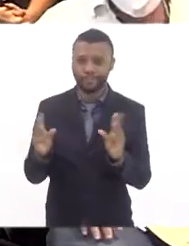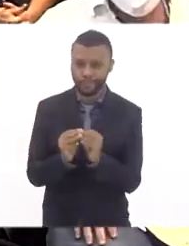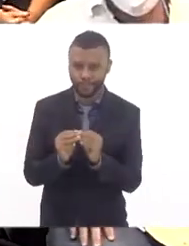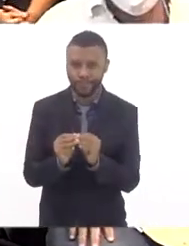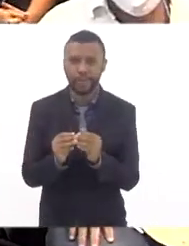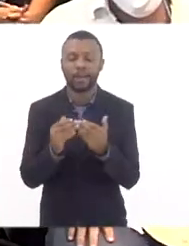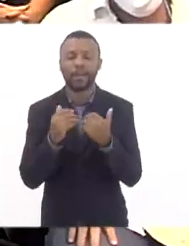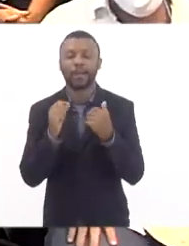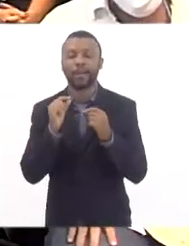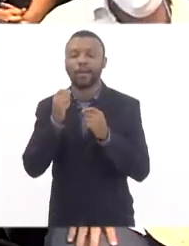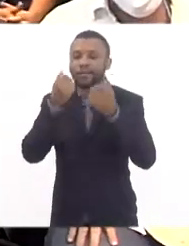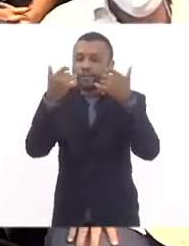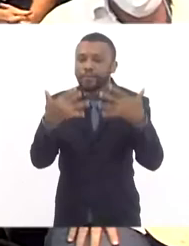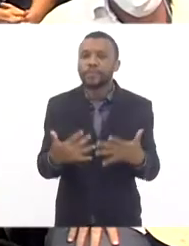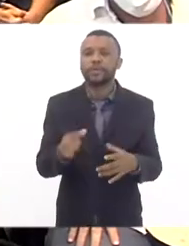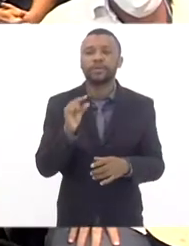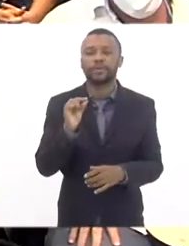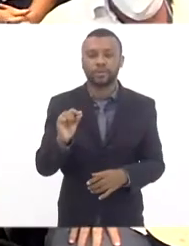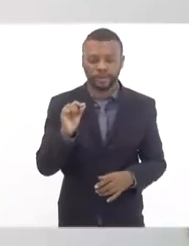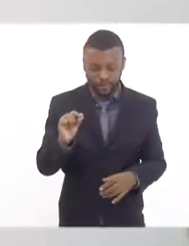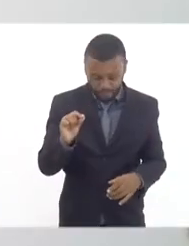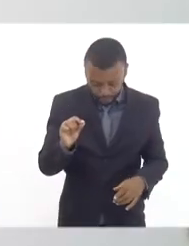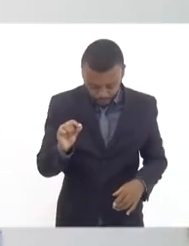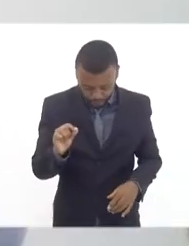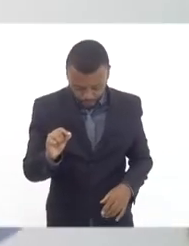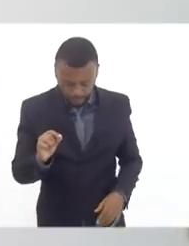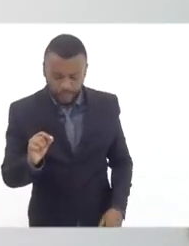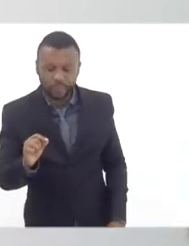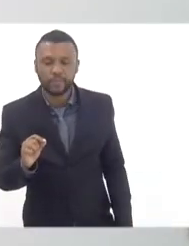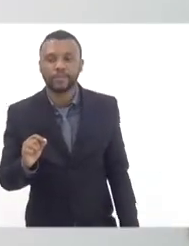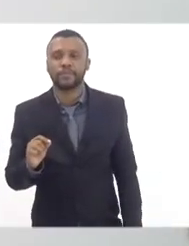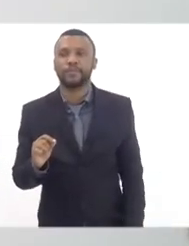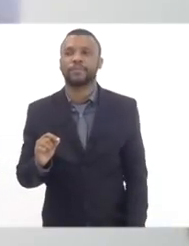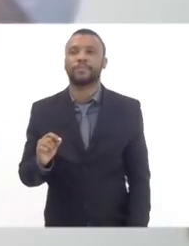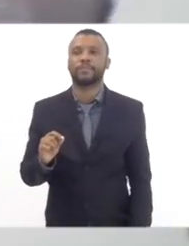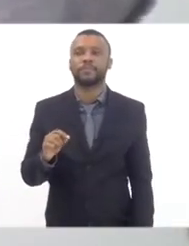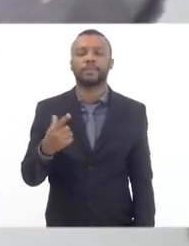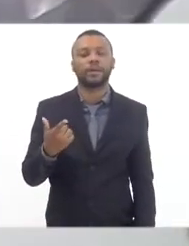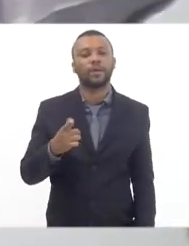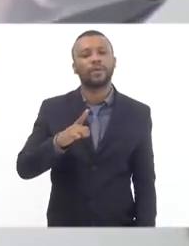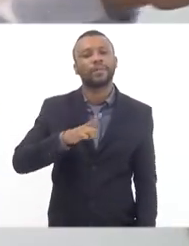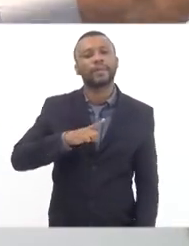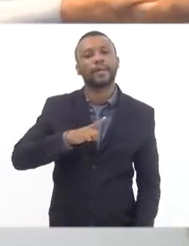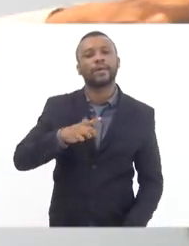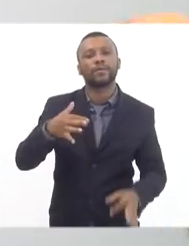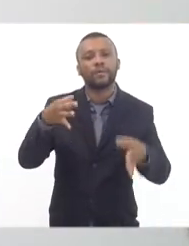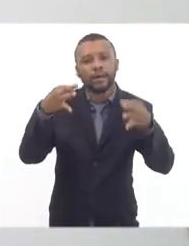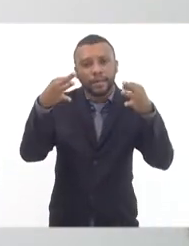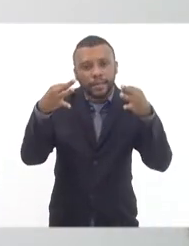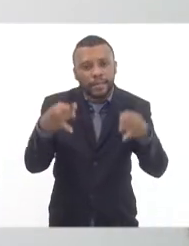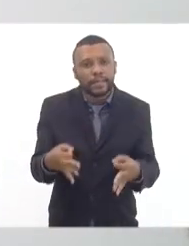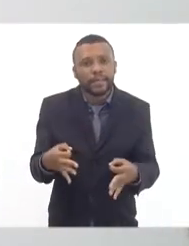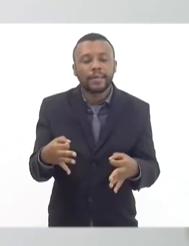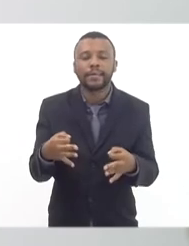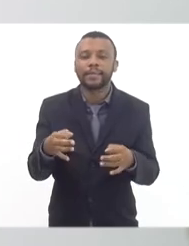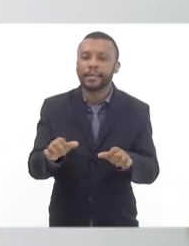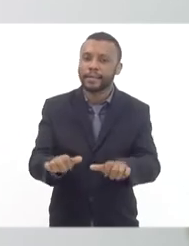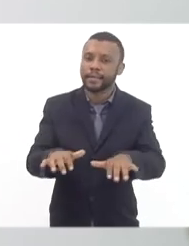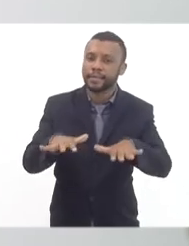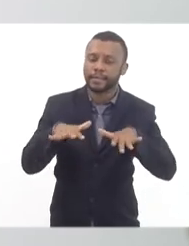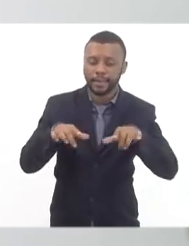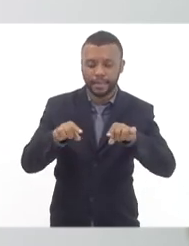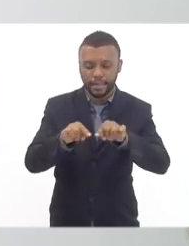termino dizendo o seguinte, eu com certeza, aqui nesta sala,